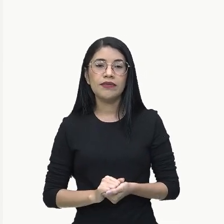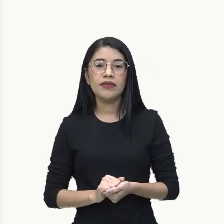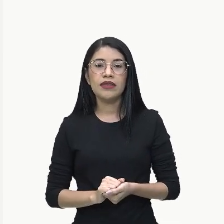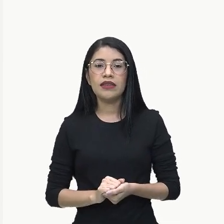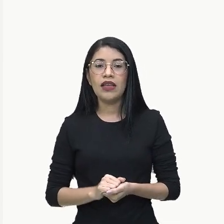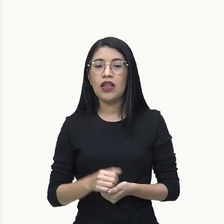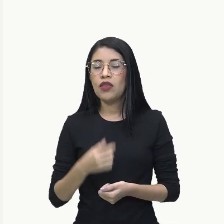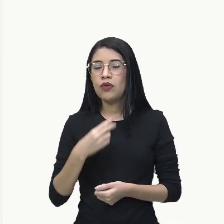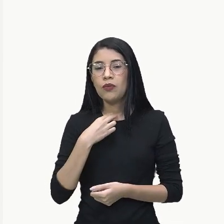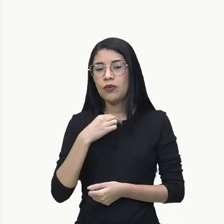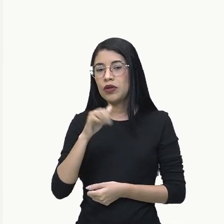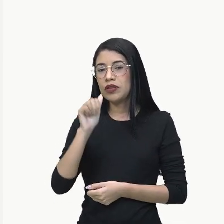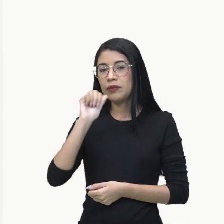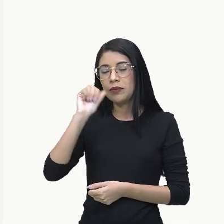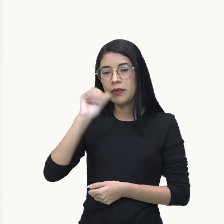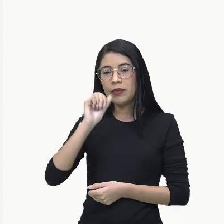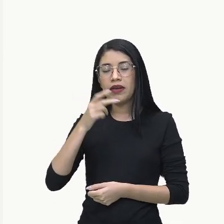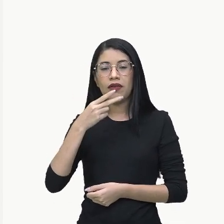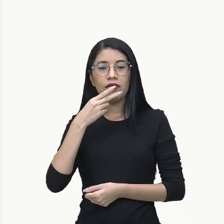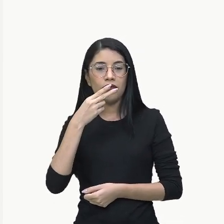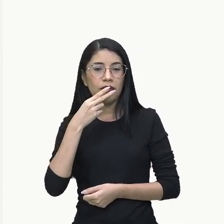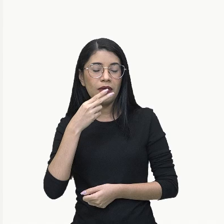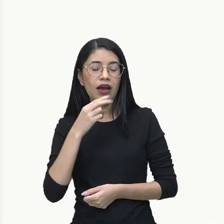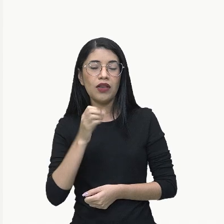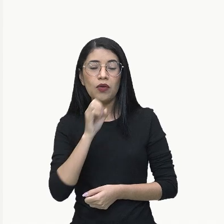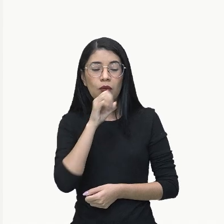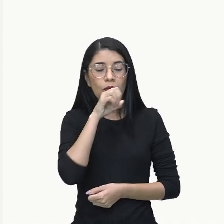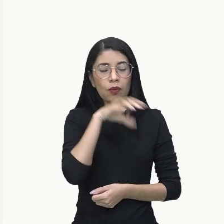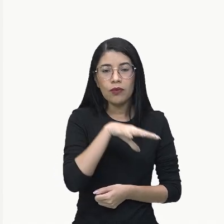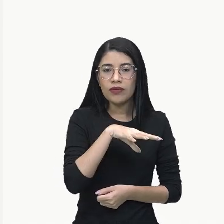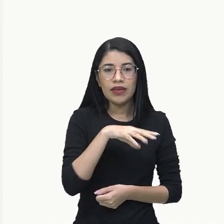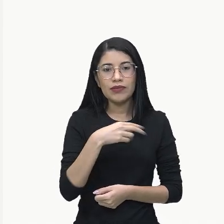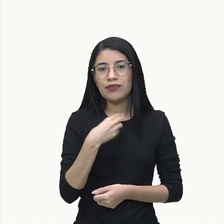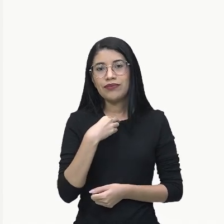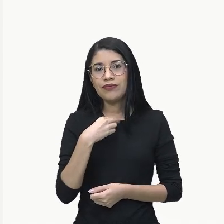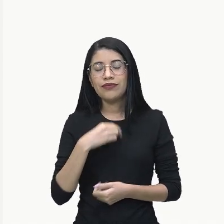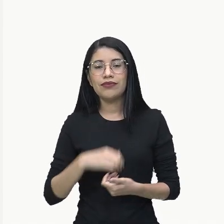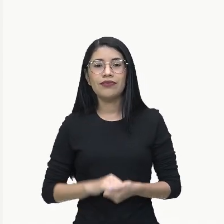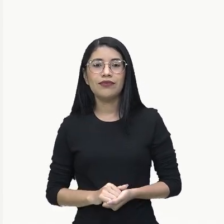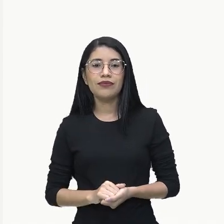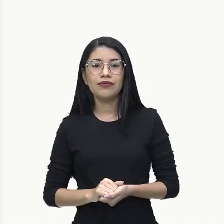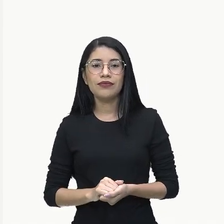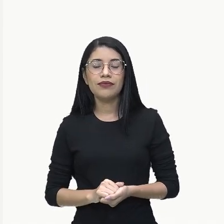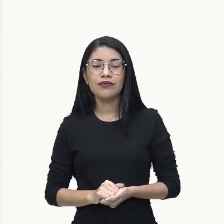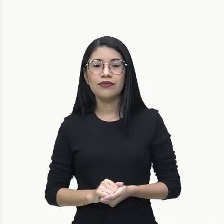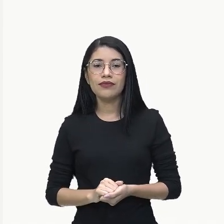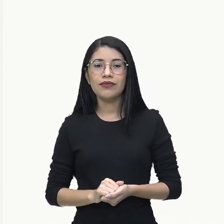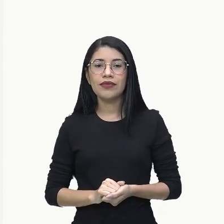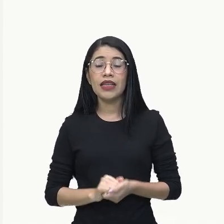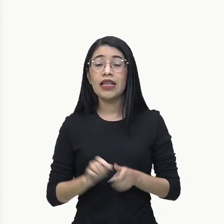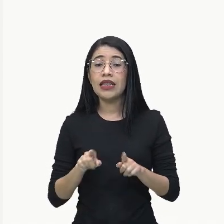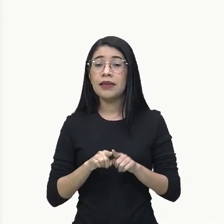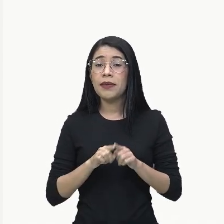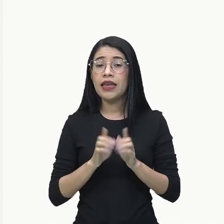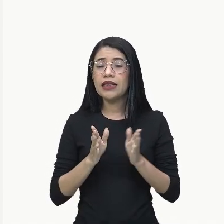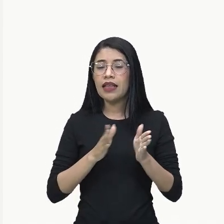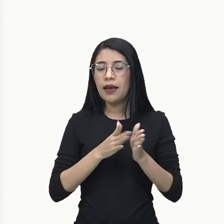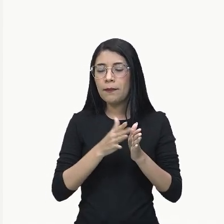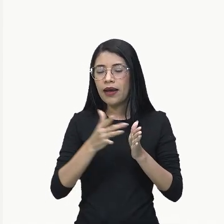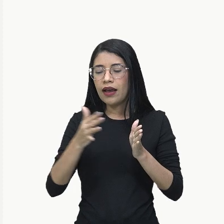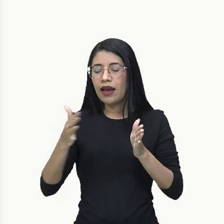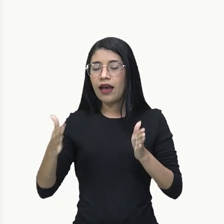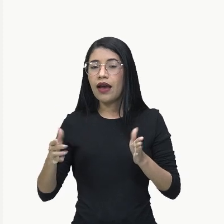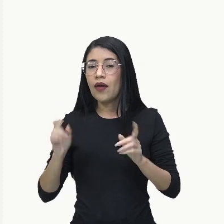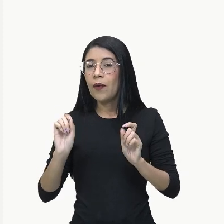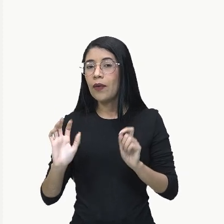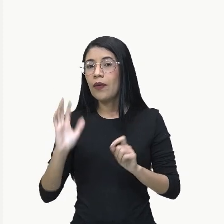pode beber, não pode fumar, né? Não pode cuspir. E nesse processo, tudo